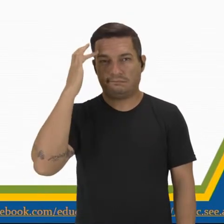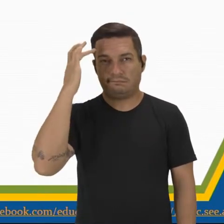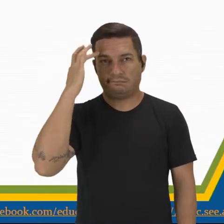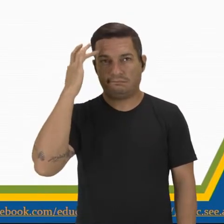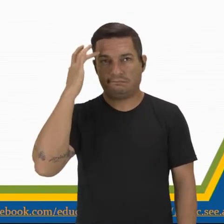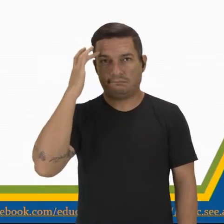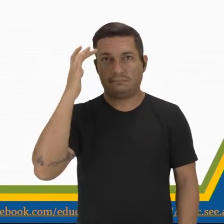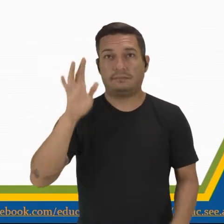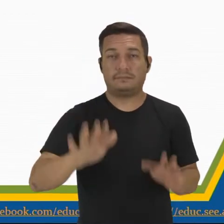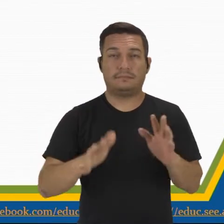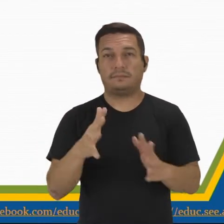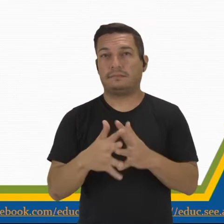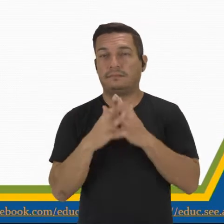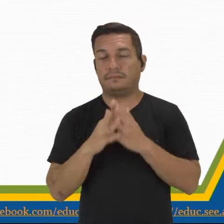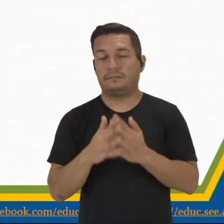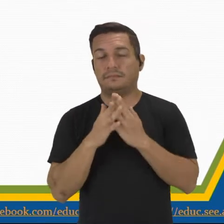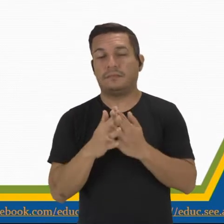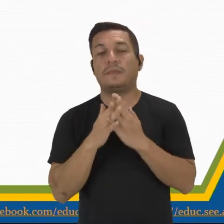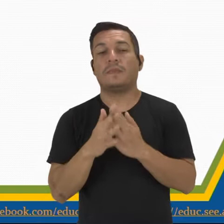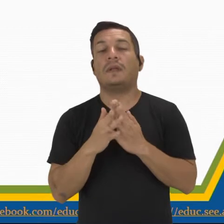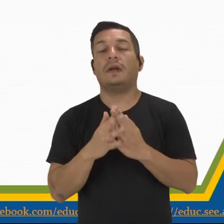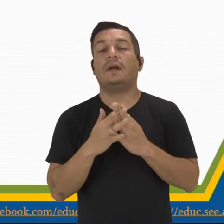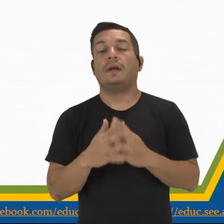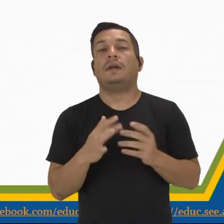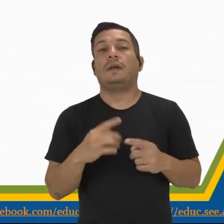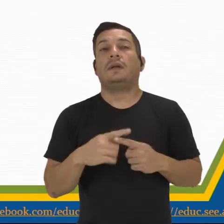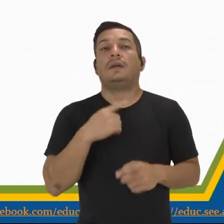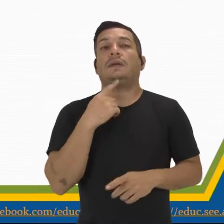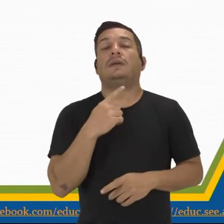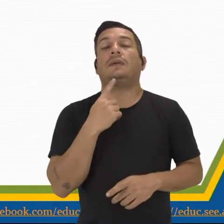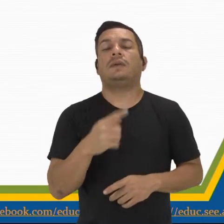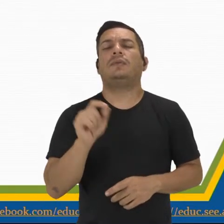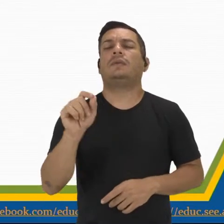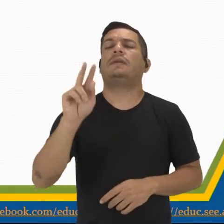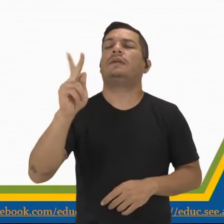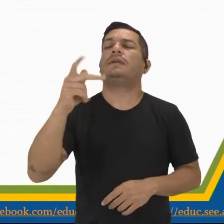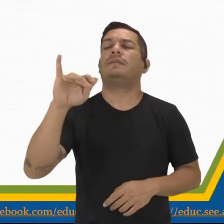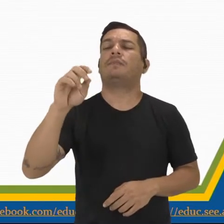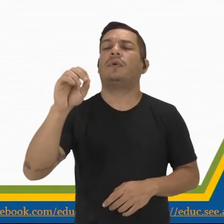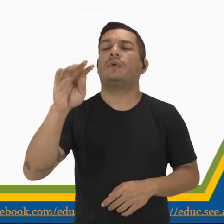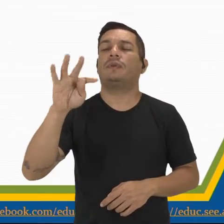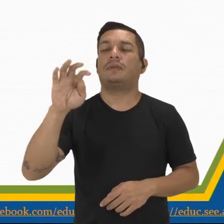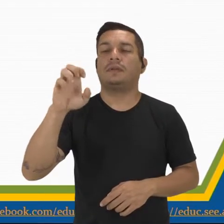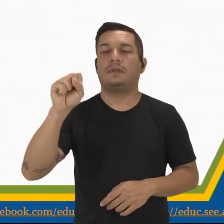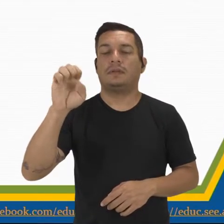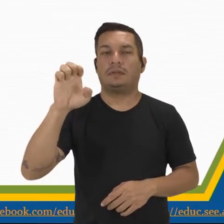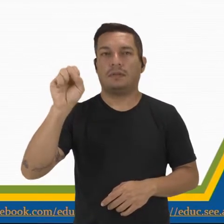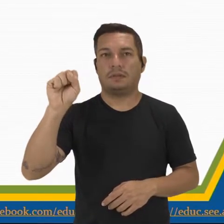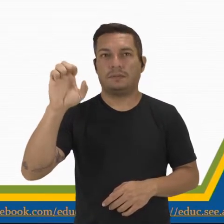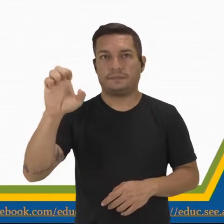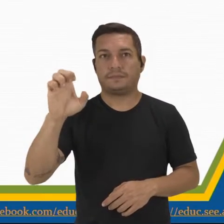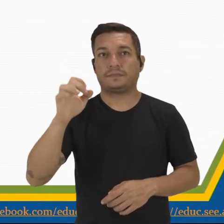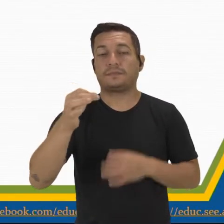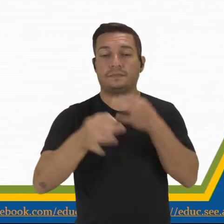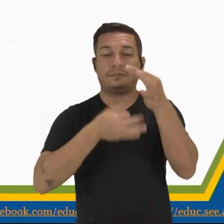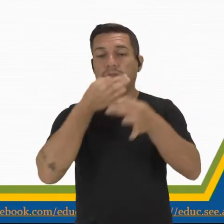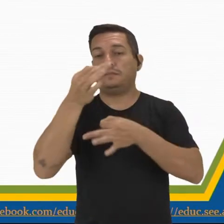Aí nós costumamos confundir um pouco, né? Então, pessoal, primeiramente, o que são hipóteses? Hipóteses